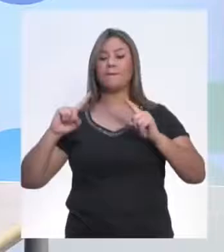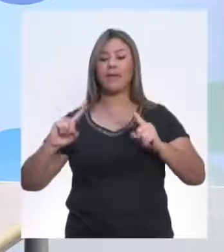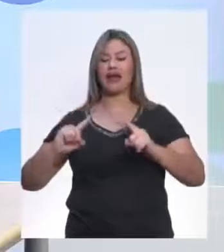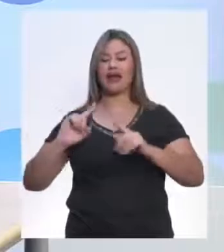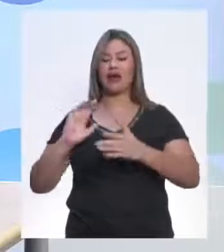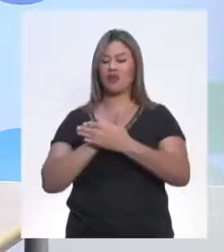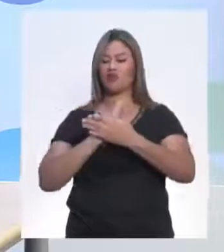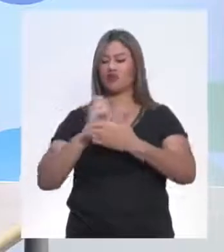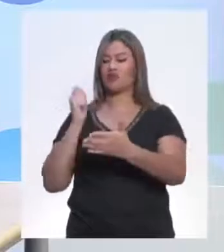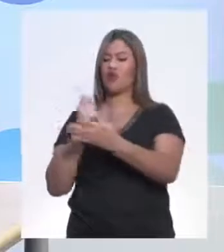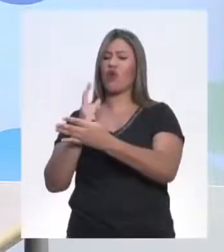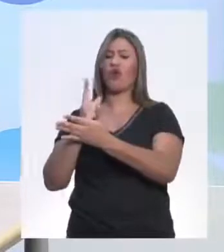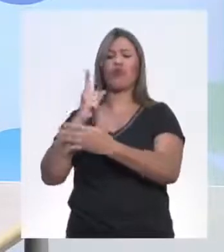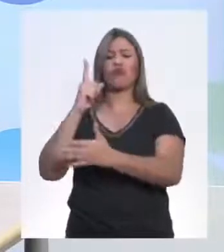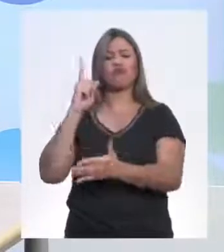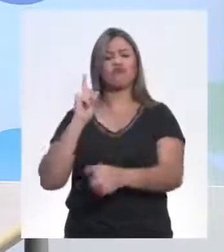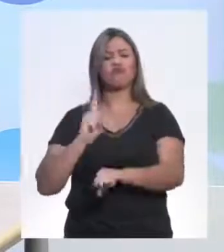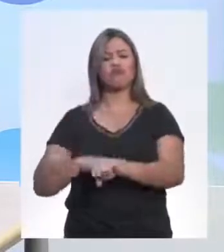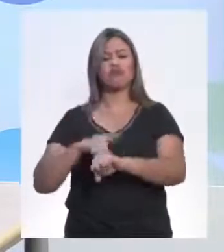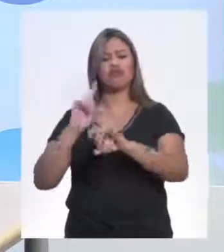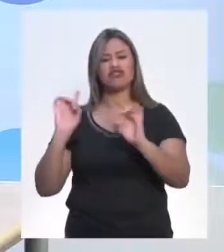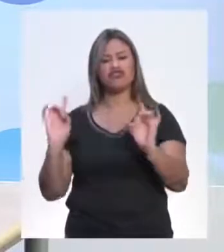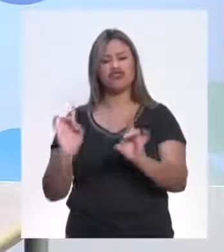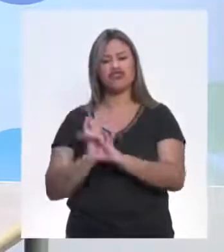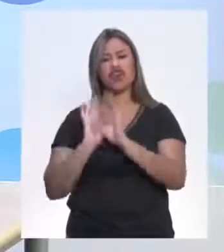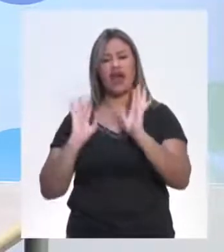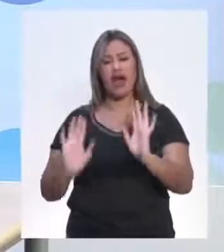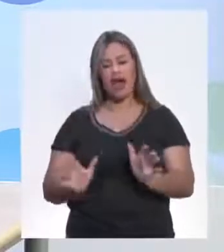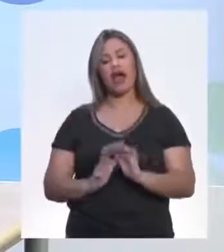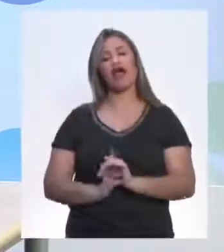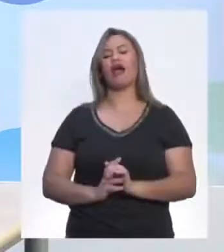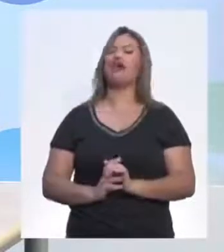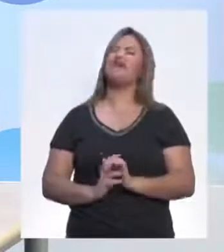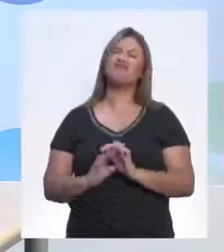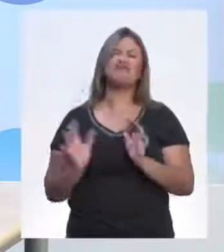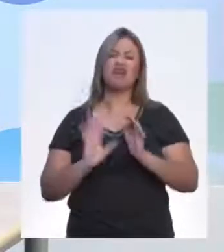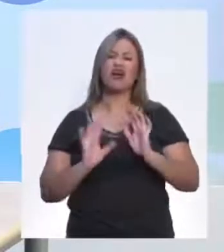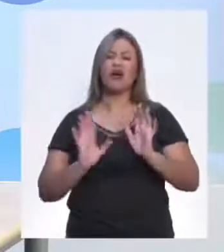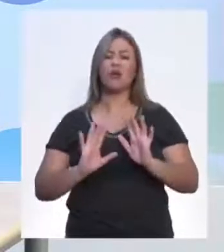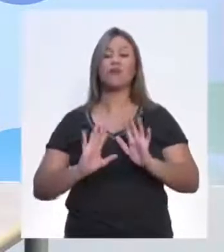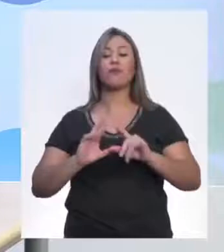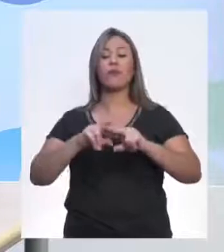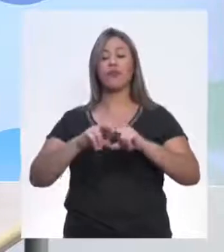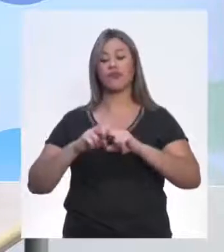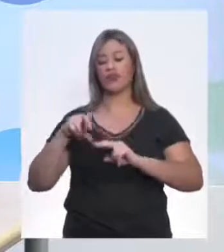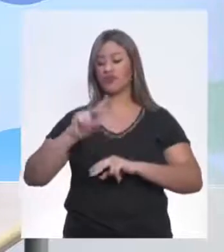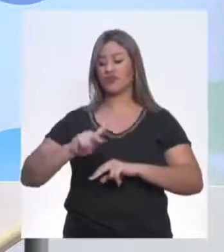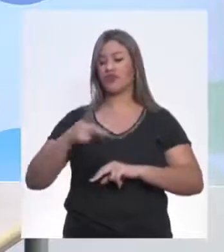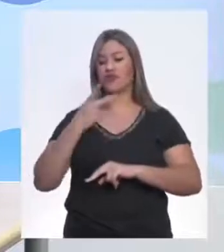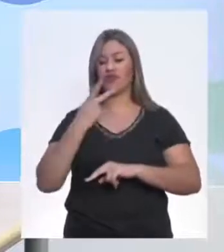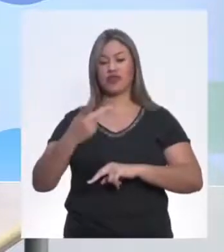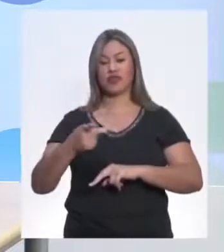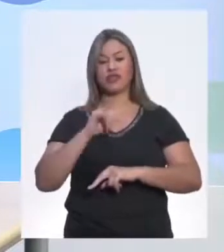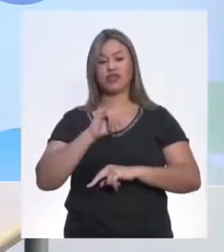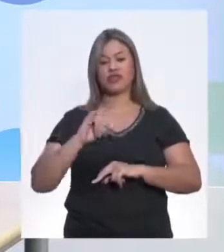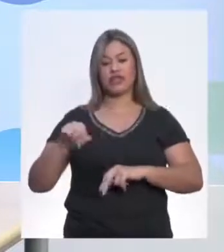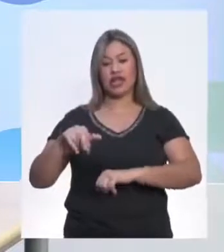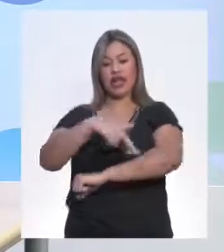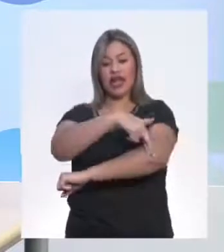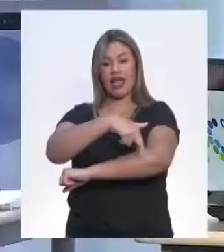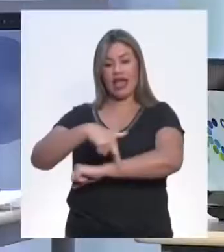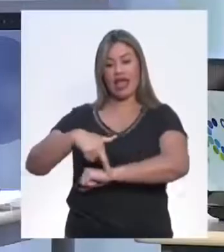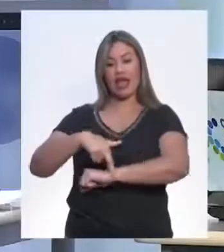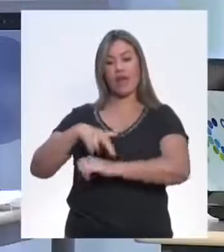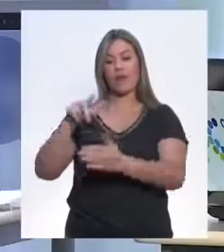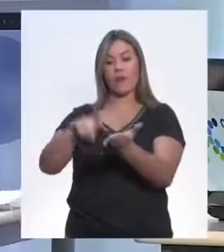isso que o professor Jonas falou que quem tiver o sulfite, a régua, a caneta, para poder fazer junto, não é, Jonas? Vamos tentar fazer,